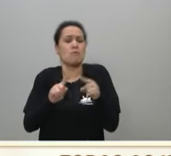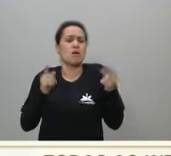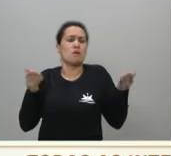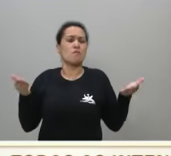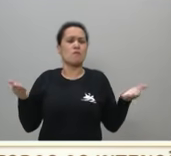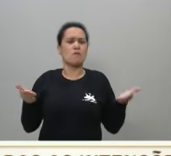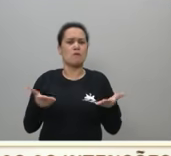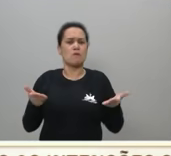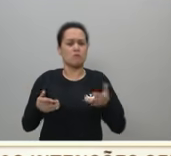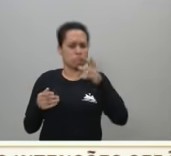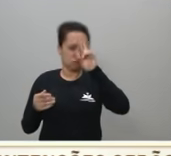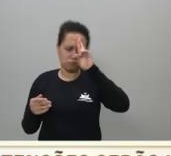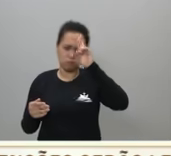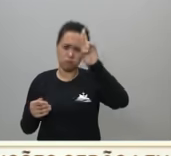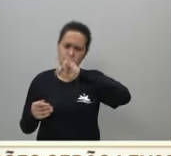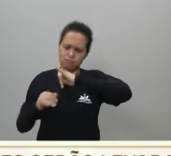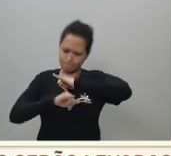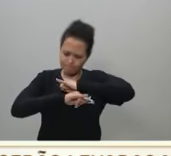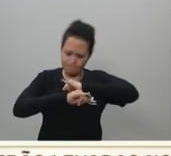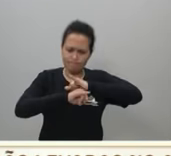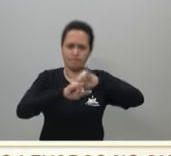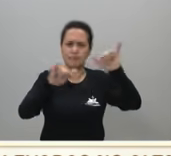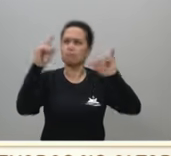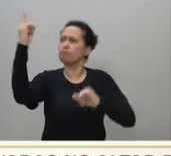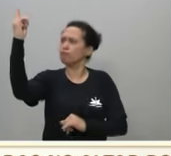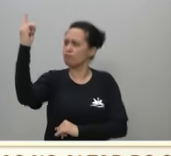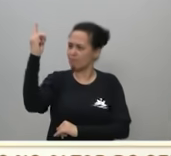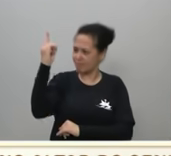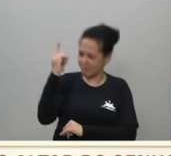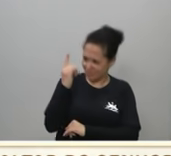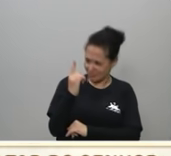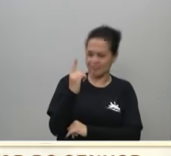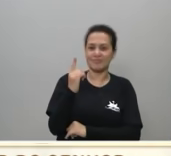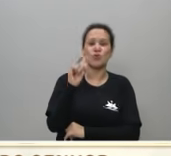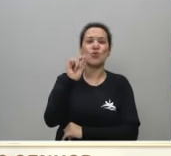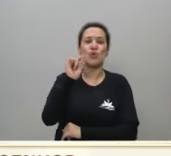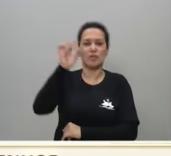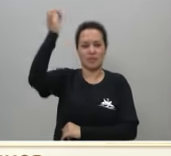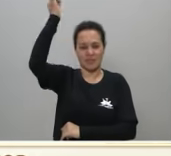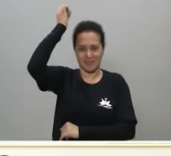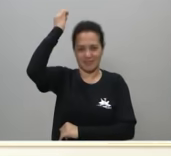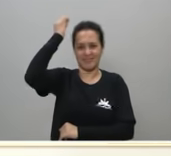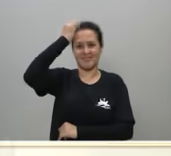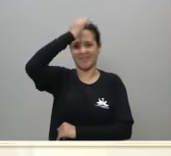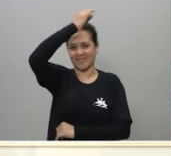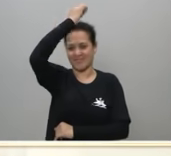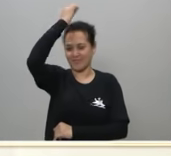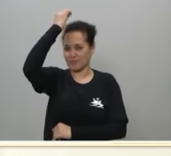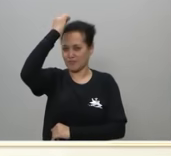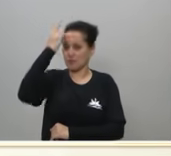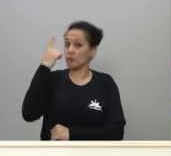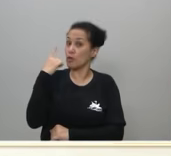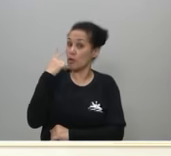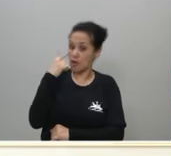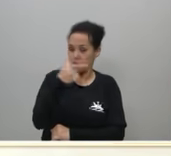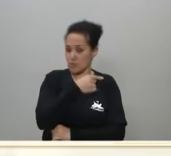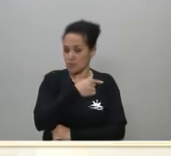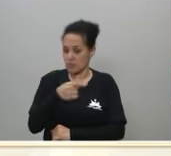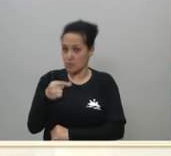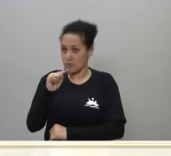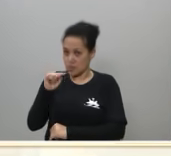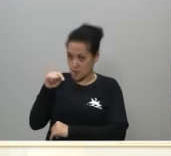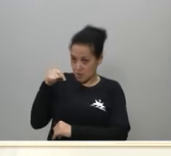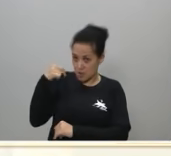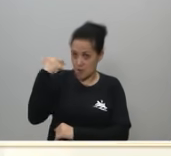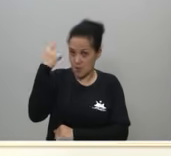do Espírito Santo. Portanto, já nesse horizonte, repito, semana que vem Ascensão